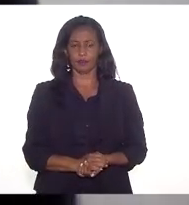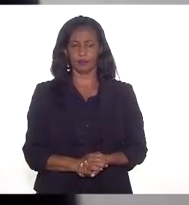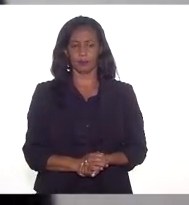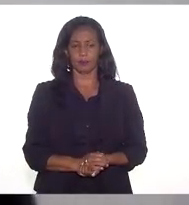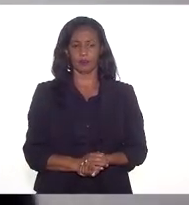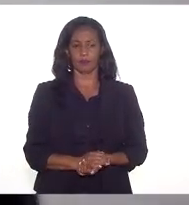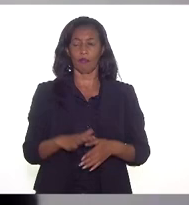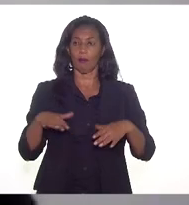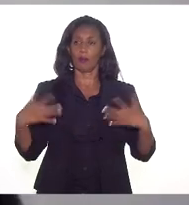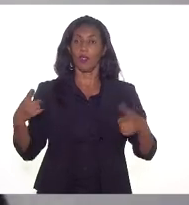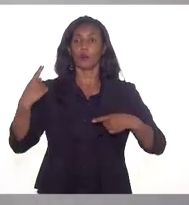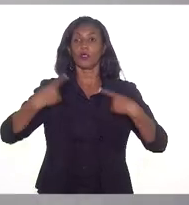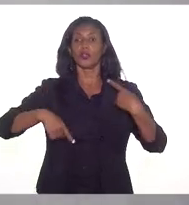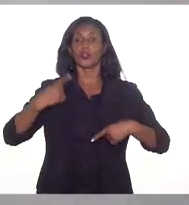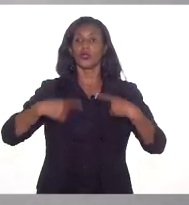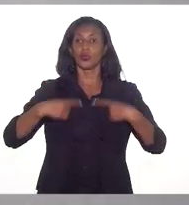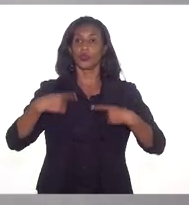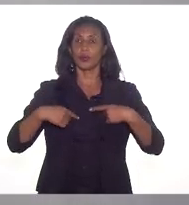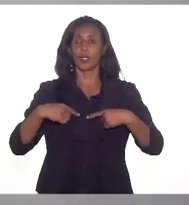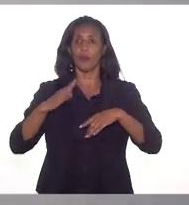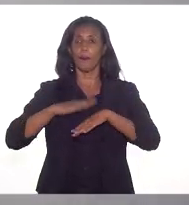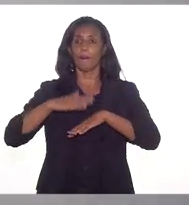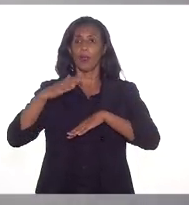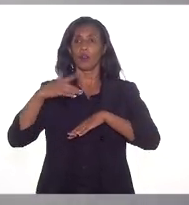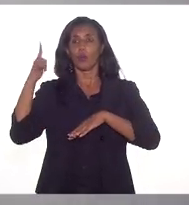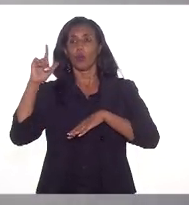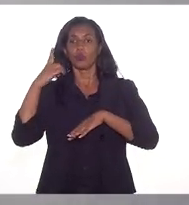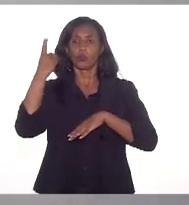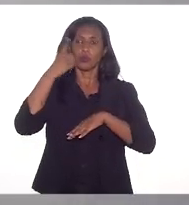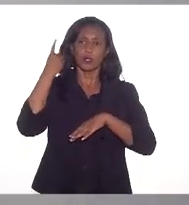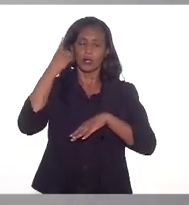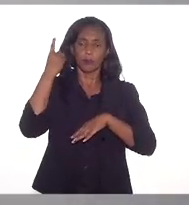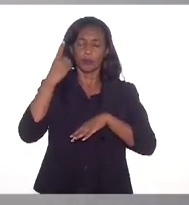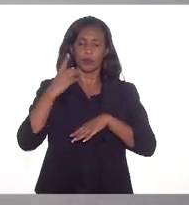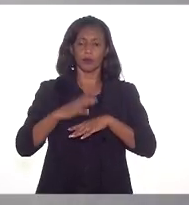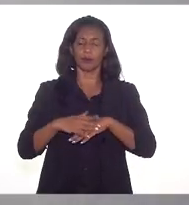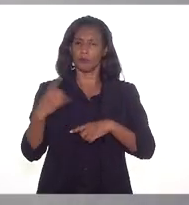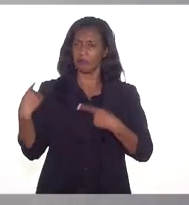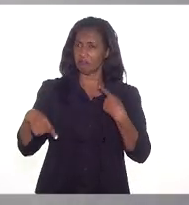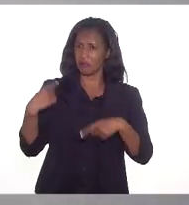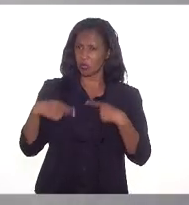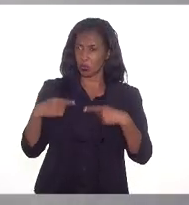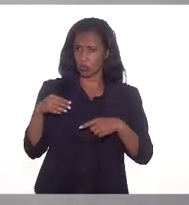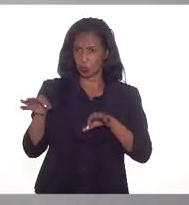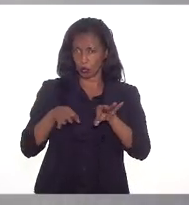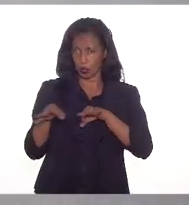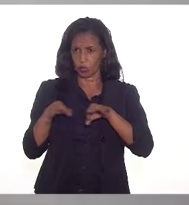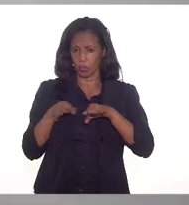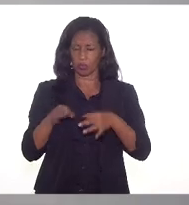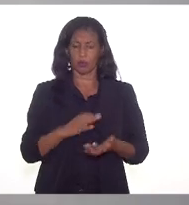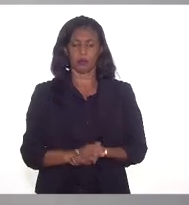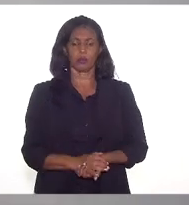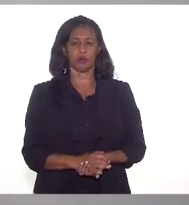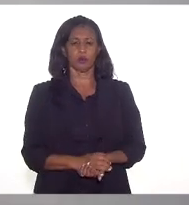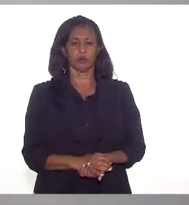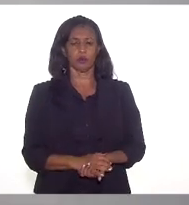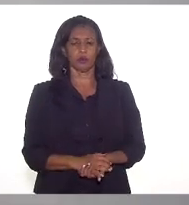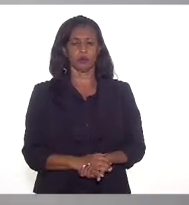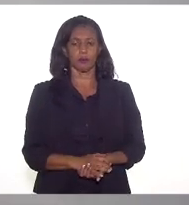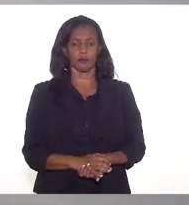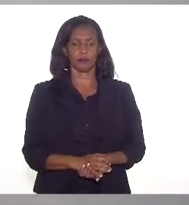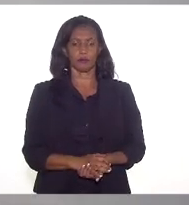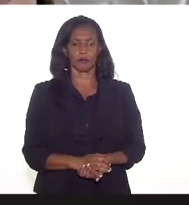Então, em discussão, mais algum nobre deputado para discutir o projeto?